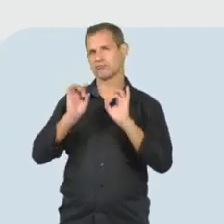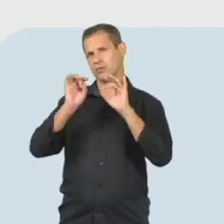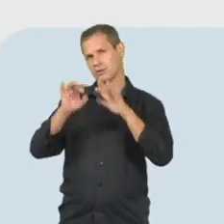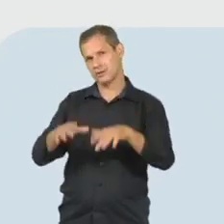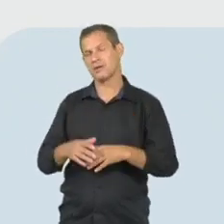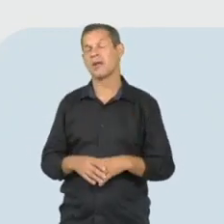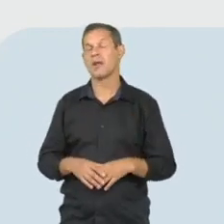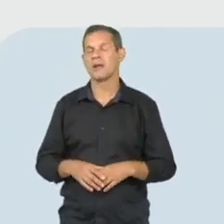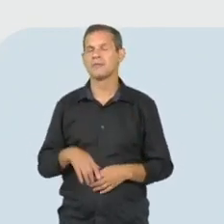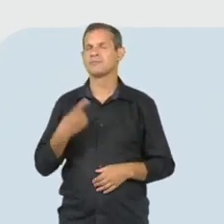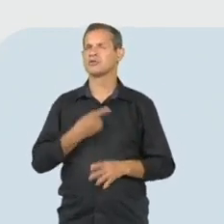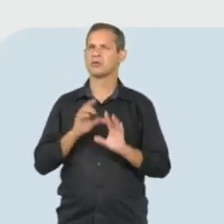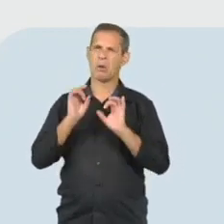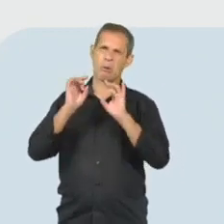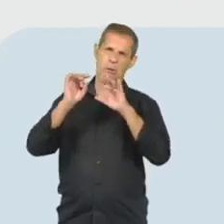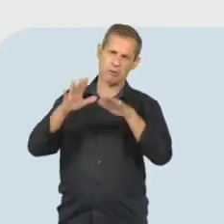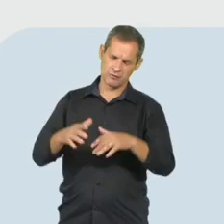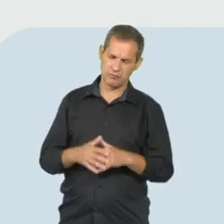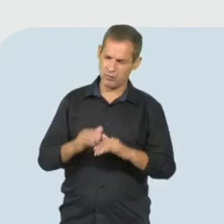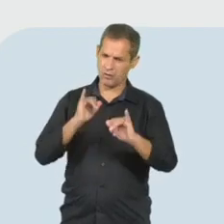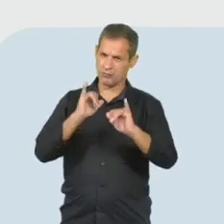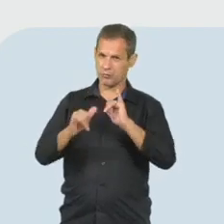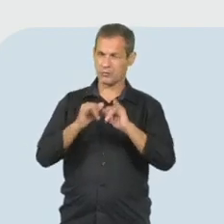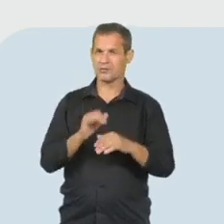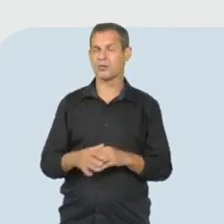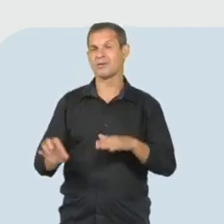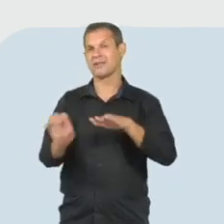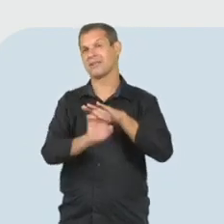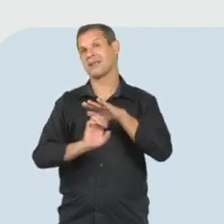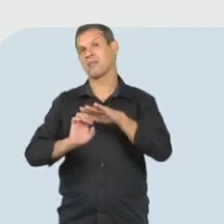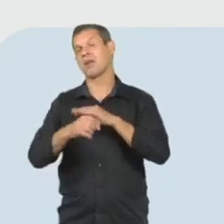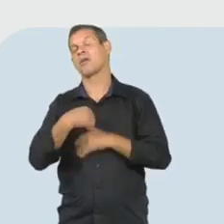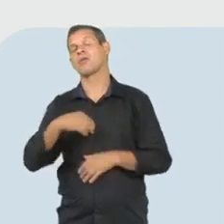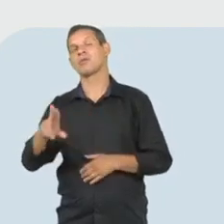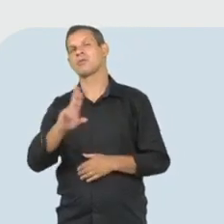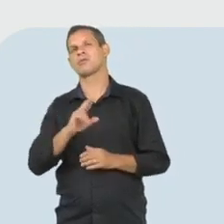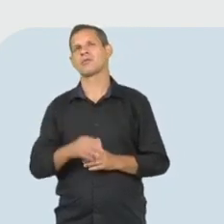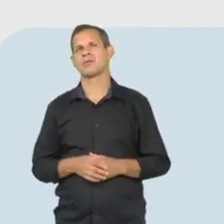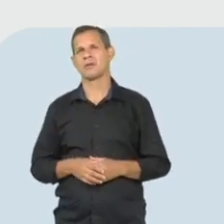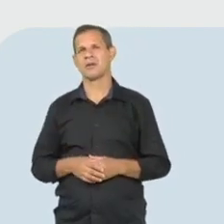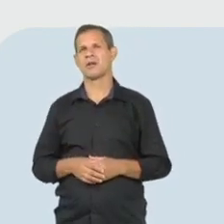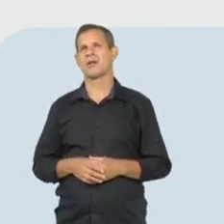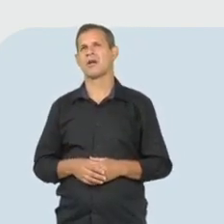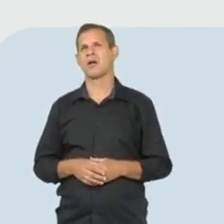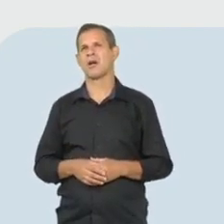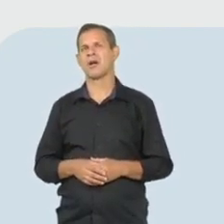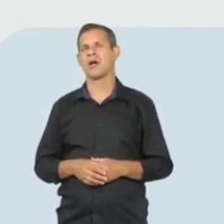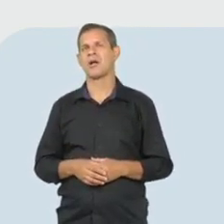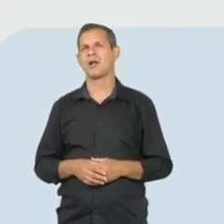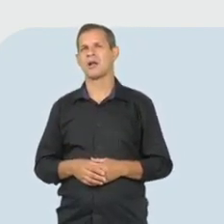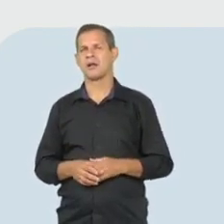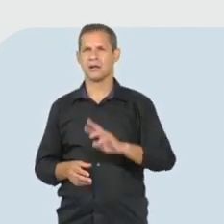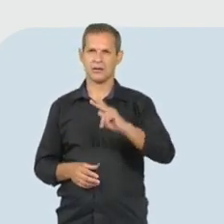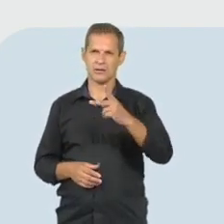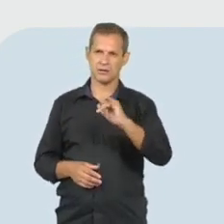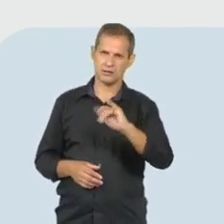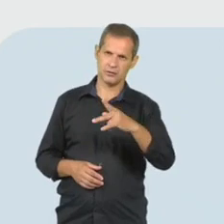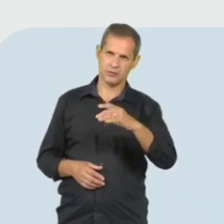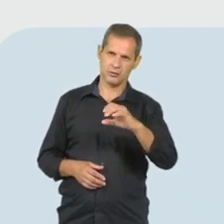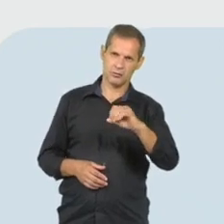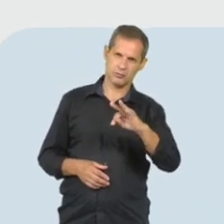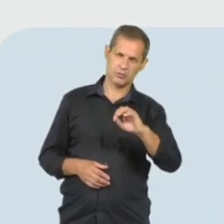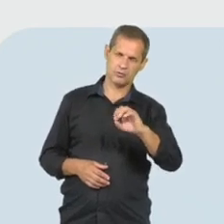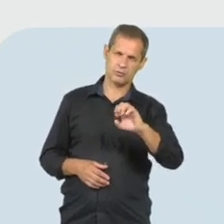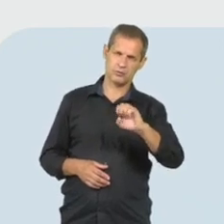rejeitada. Então, se a gente rejeitar a informação da empresa, eu utilizo a outra hipótese aqui, que seria a hipótese alternativa.